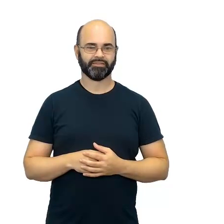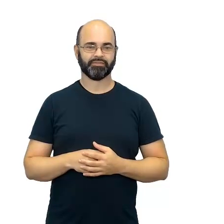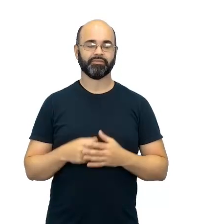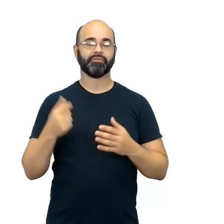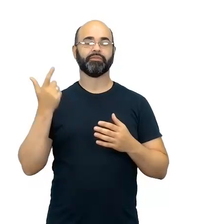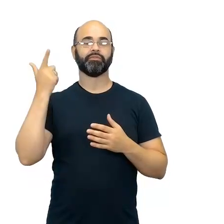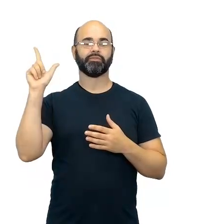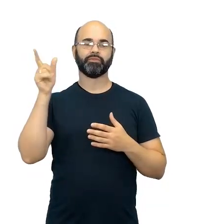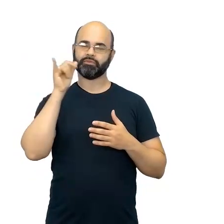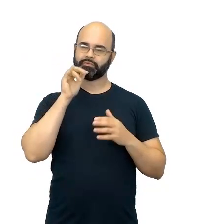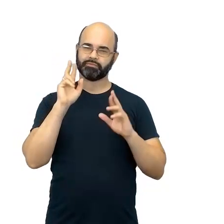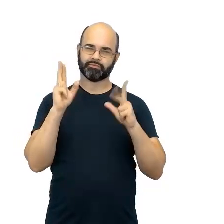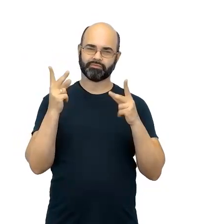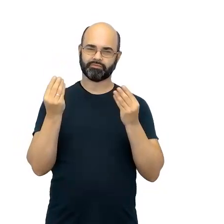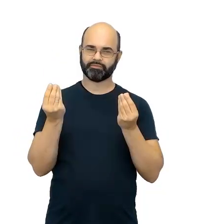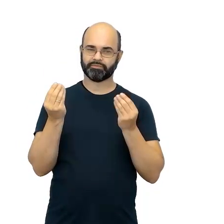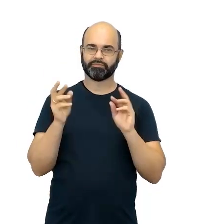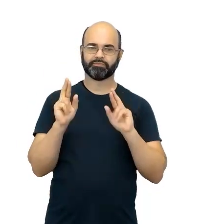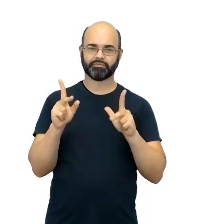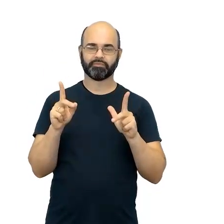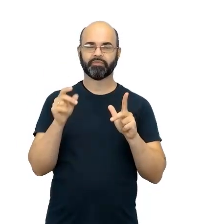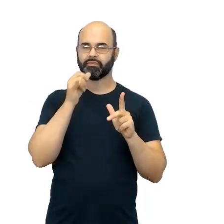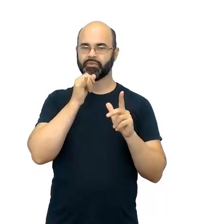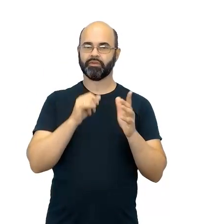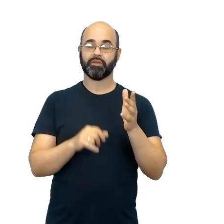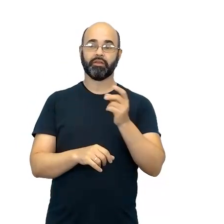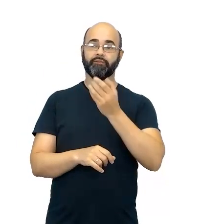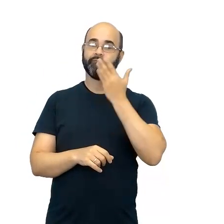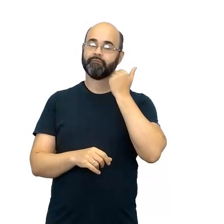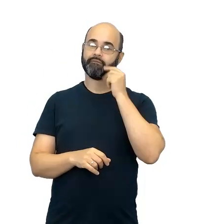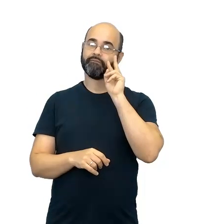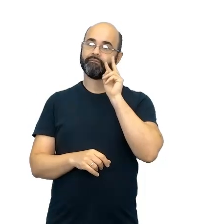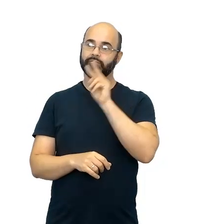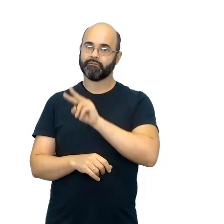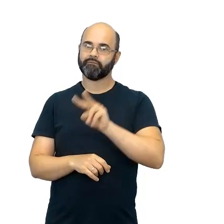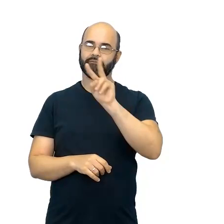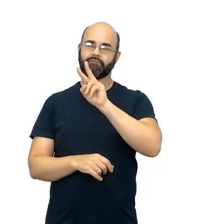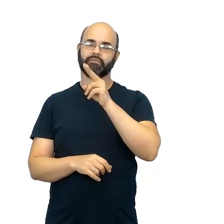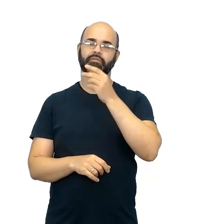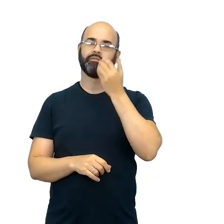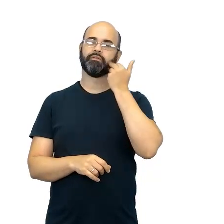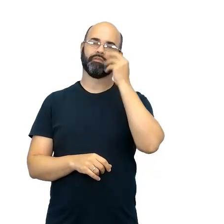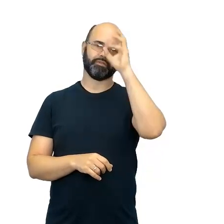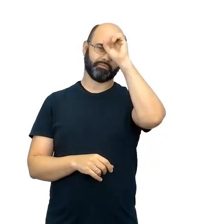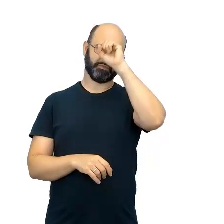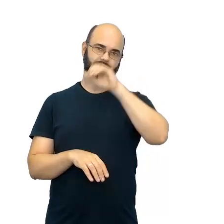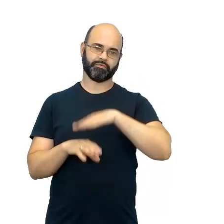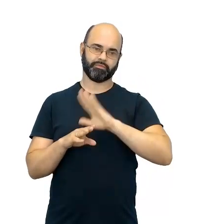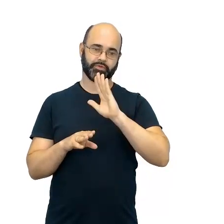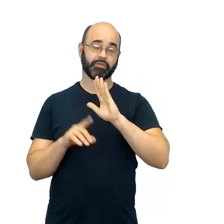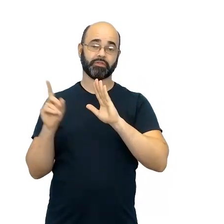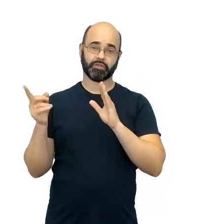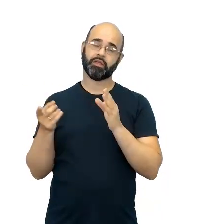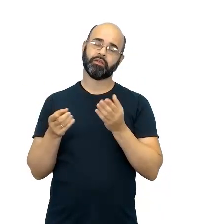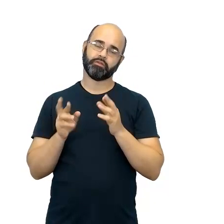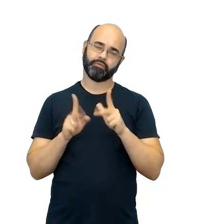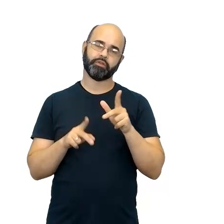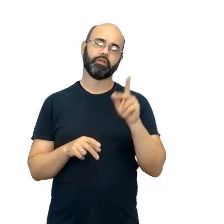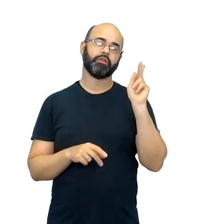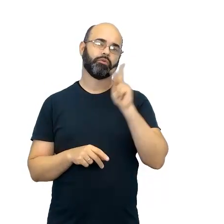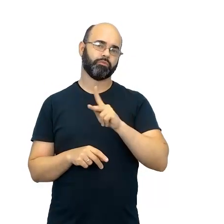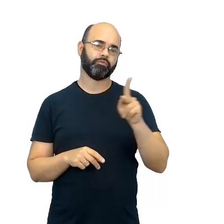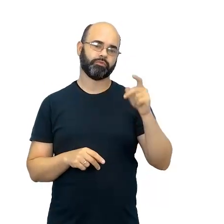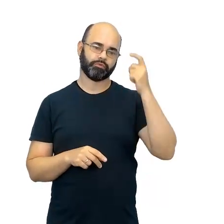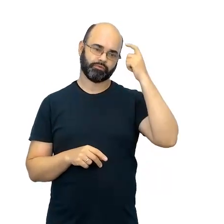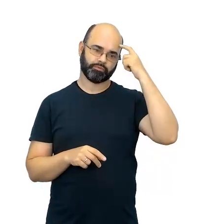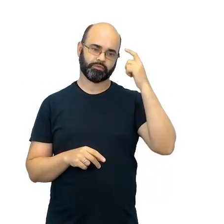aquele resumo, a apresentação de outra forma. Então, apesar de ser outra indicação para os docentes, por exemplo, do